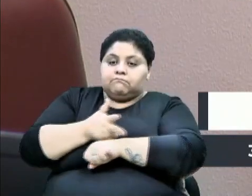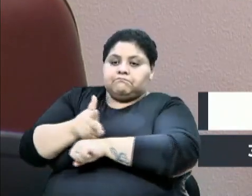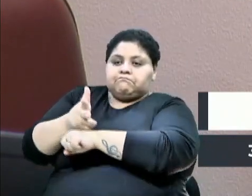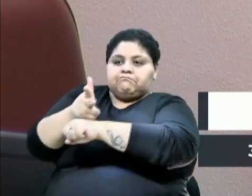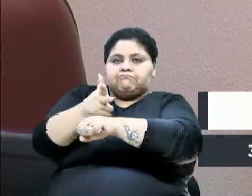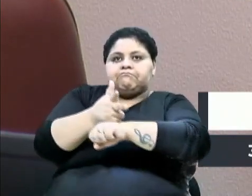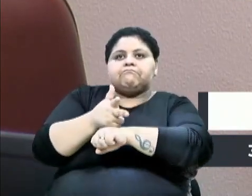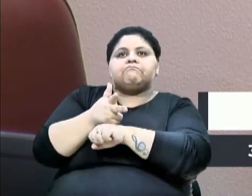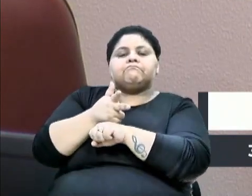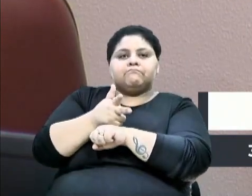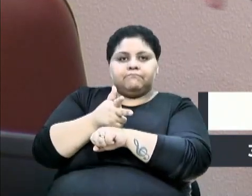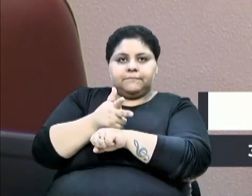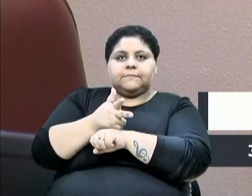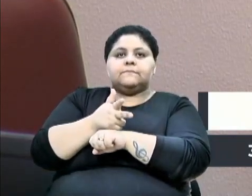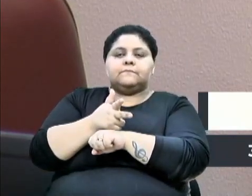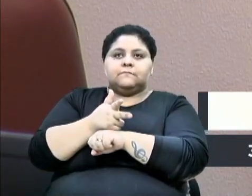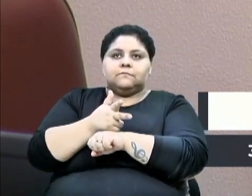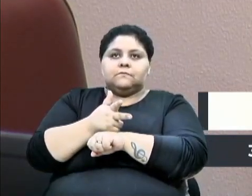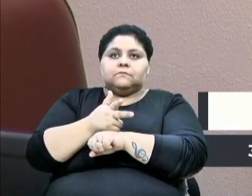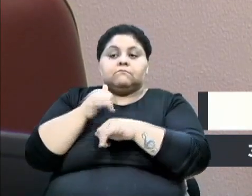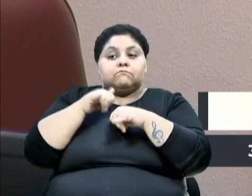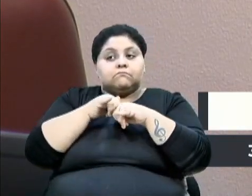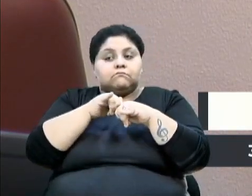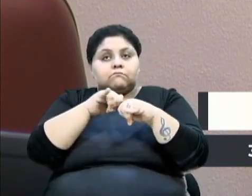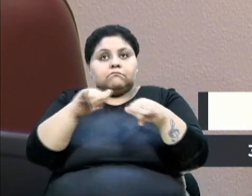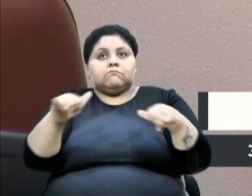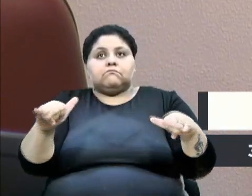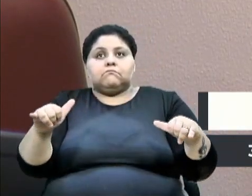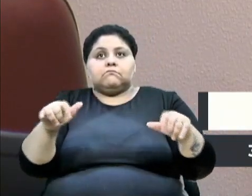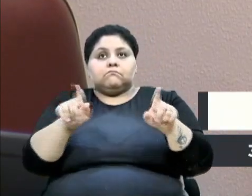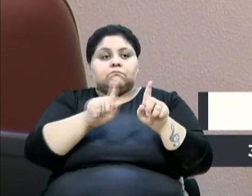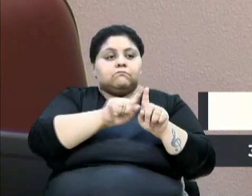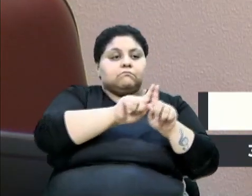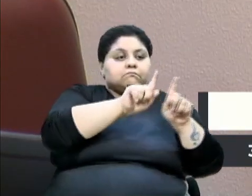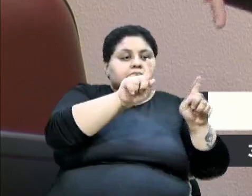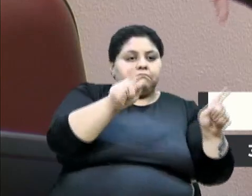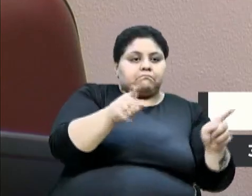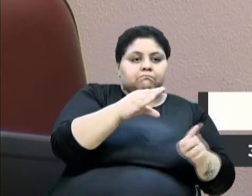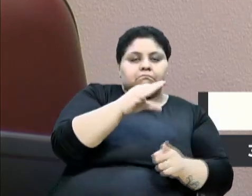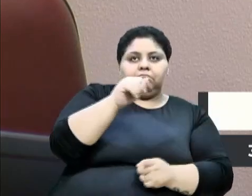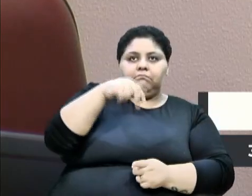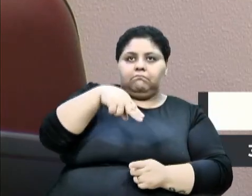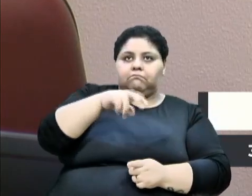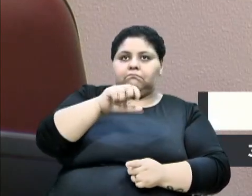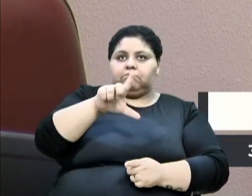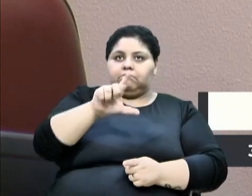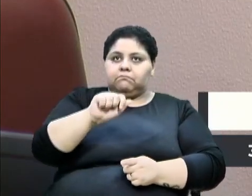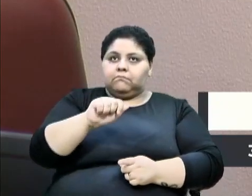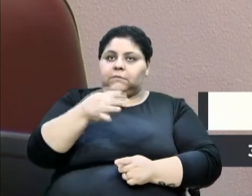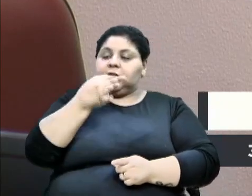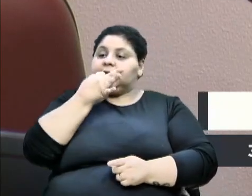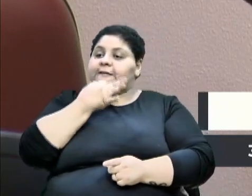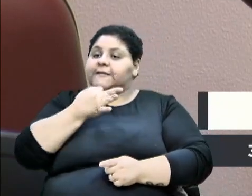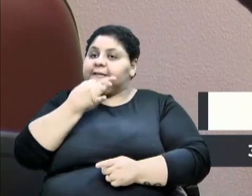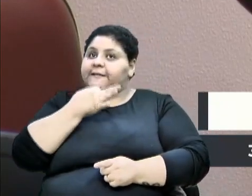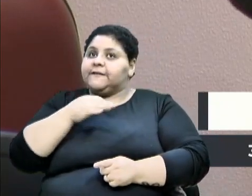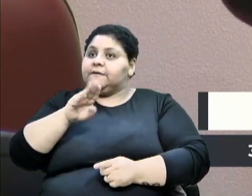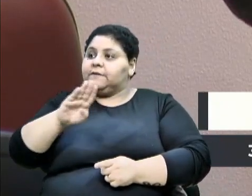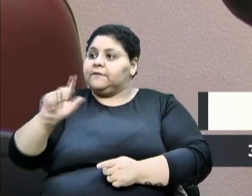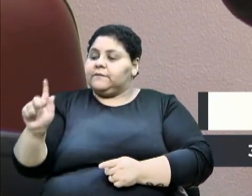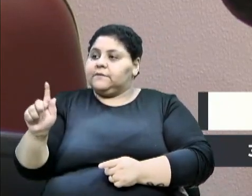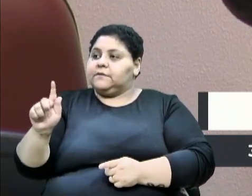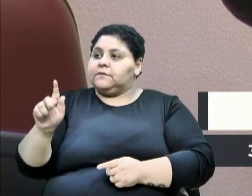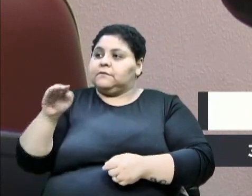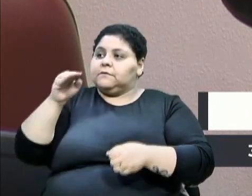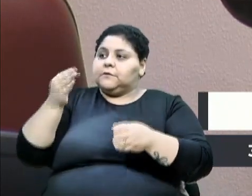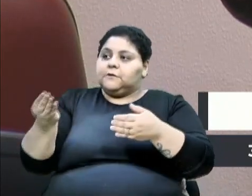filmagem, seja uma propaganda, que fosse de Gramado, Canela, Caxias e Bento, que teria que estar inserida no mínimo